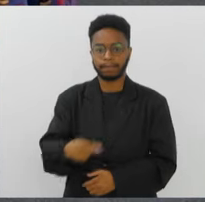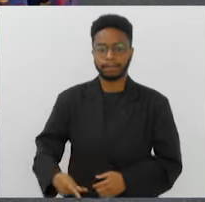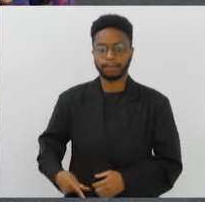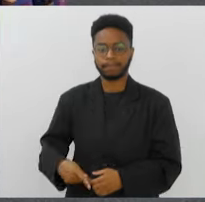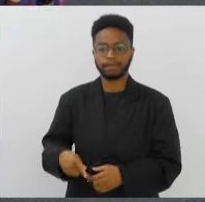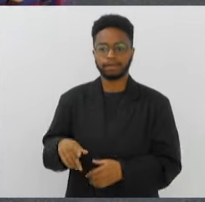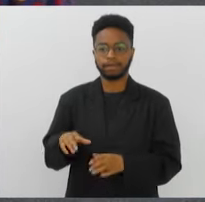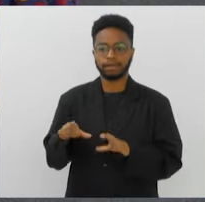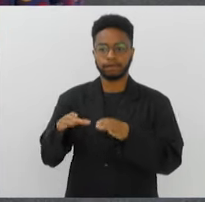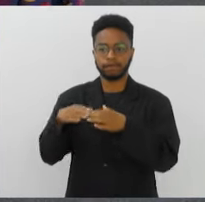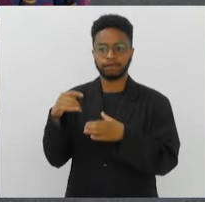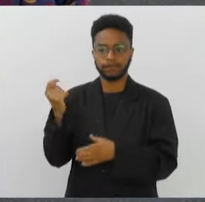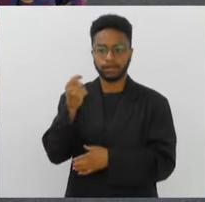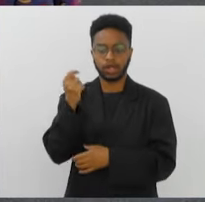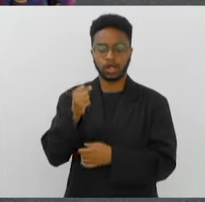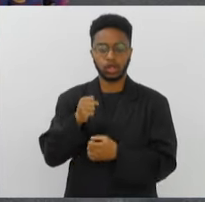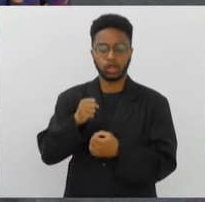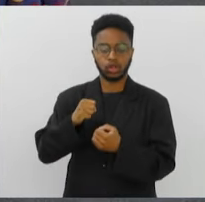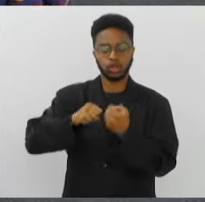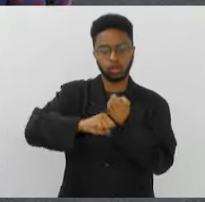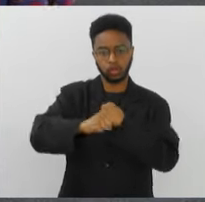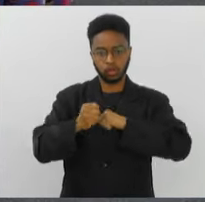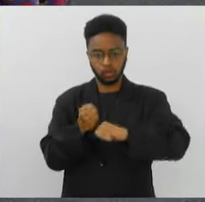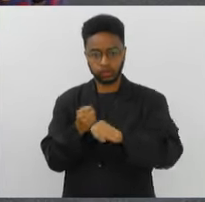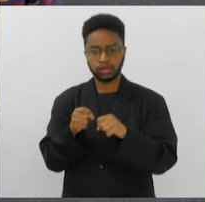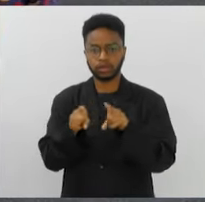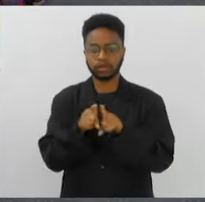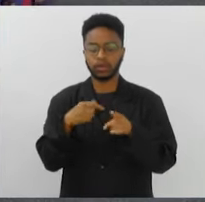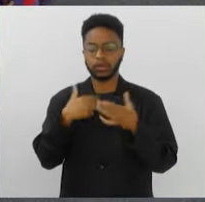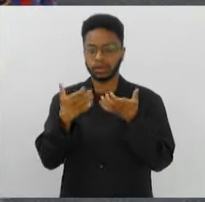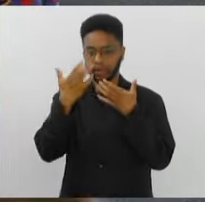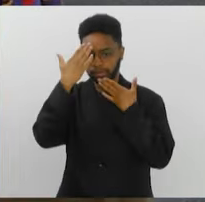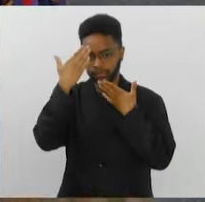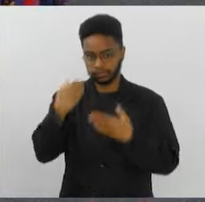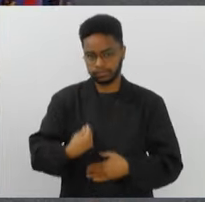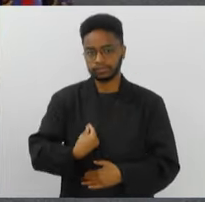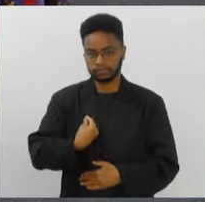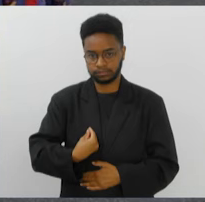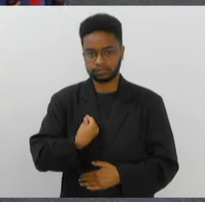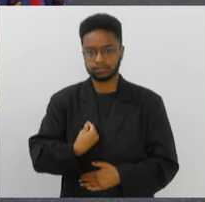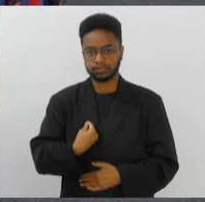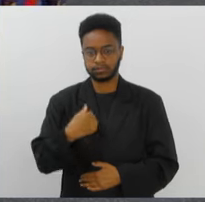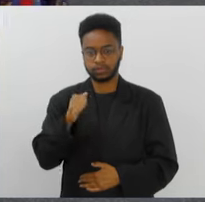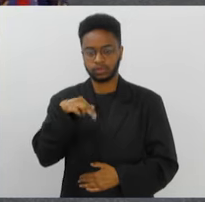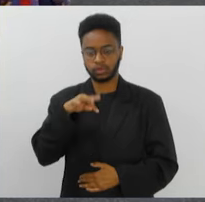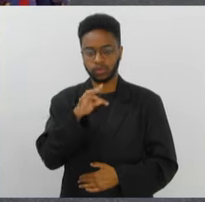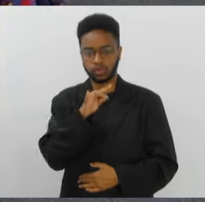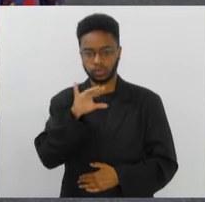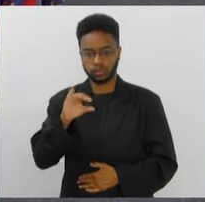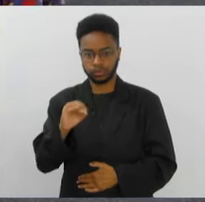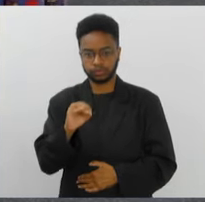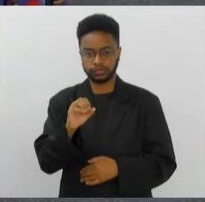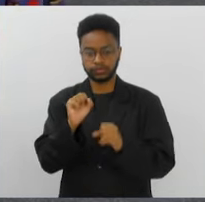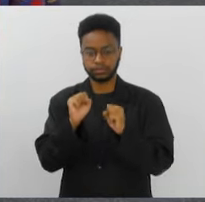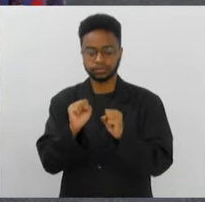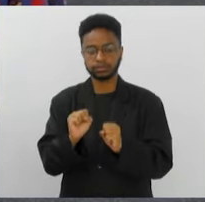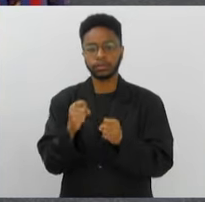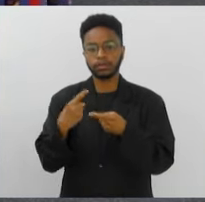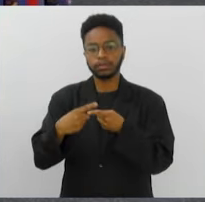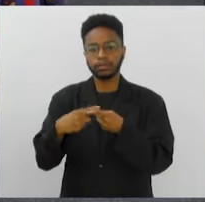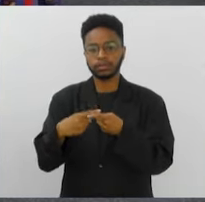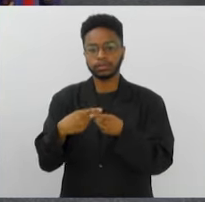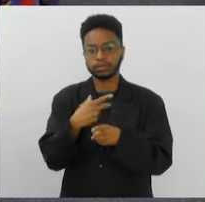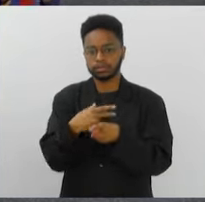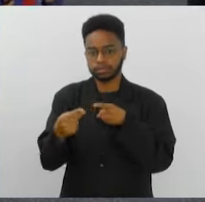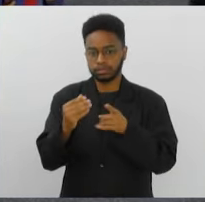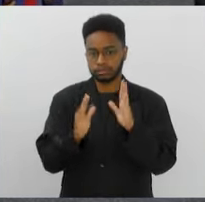de Lutas e Artes Marciais. Eu queria agradecer muito a presença do Antônio Carlos. Ele foi, conquistou, do período que